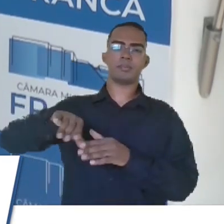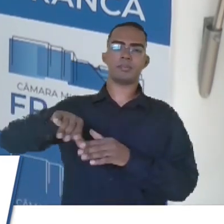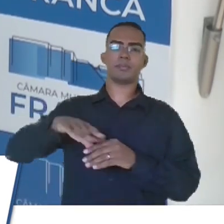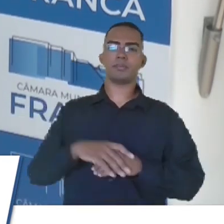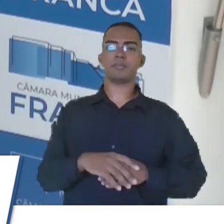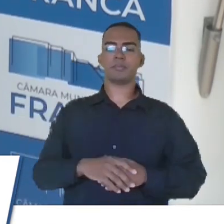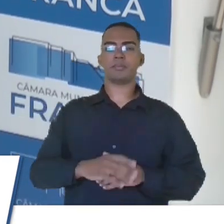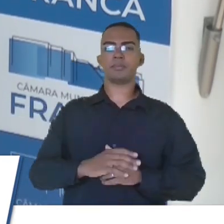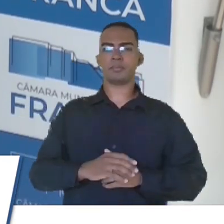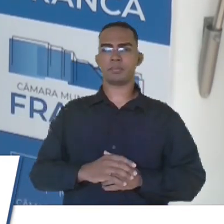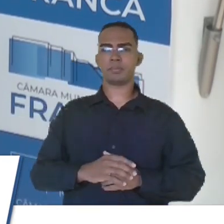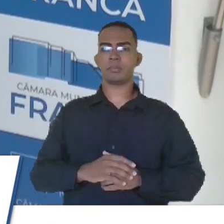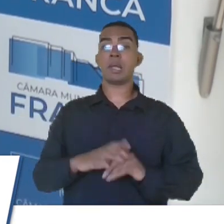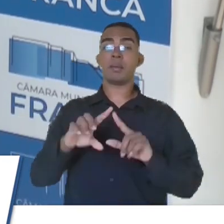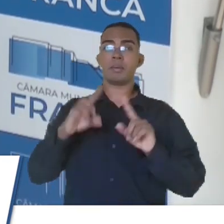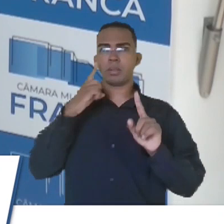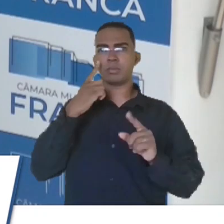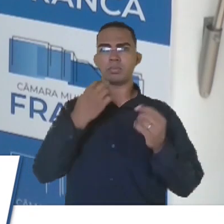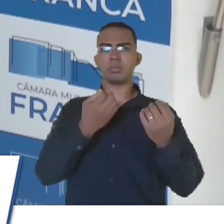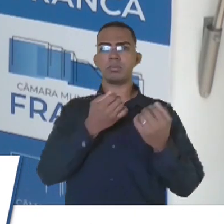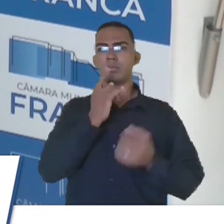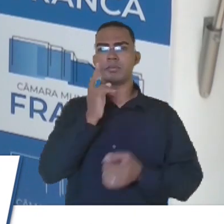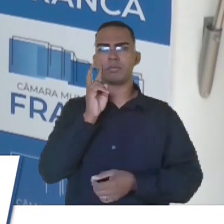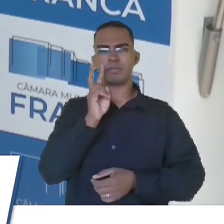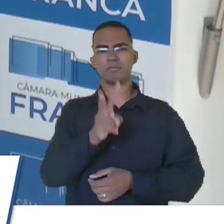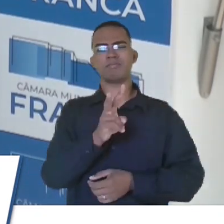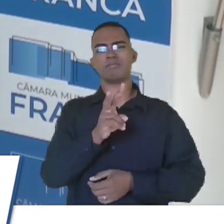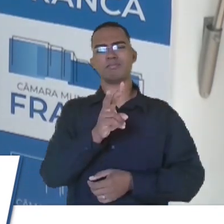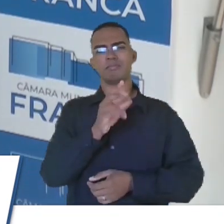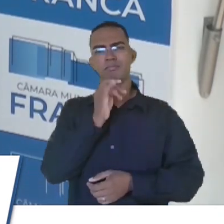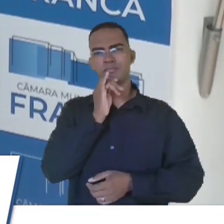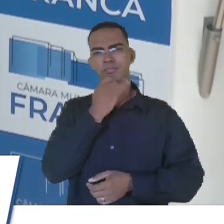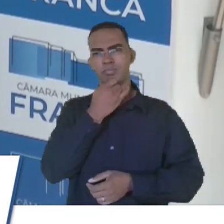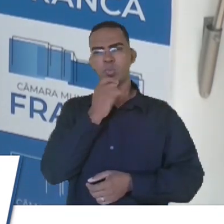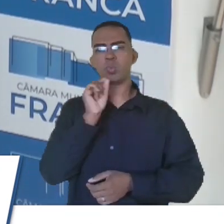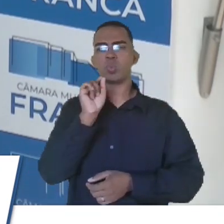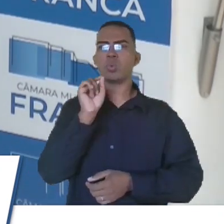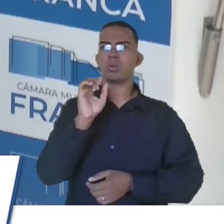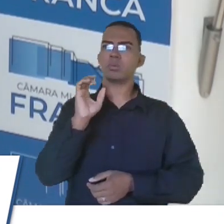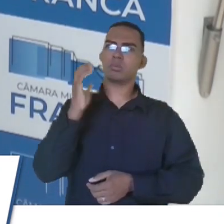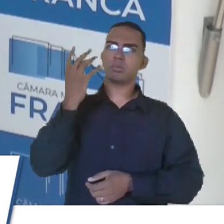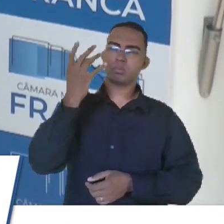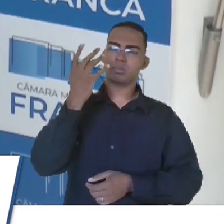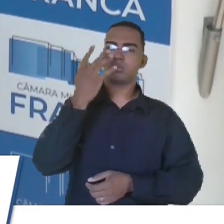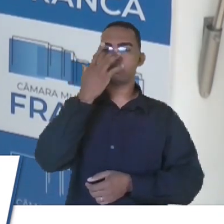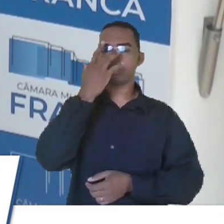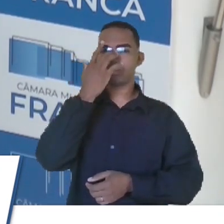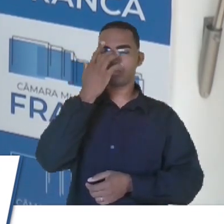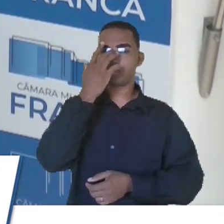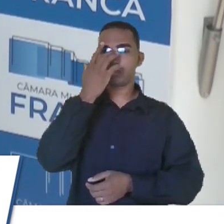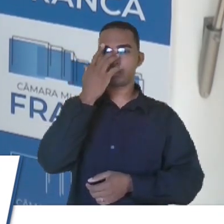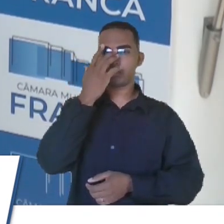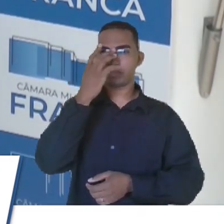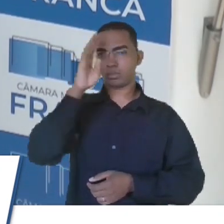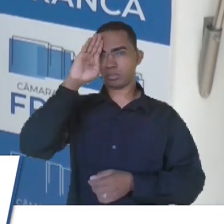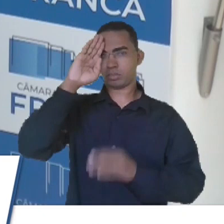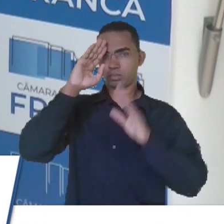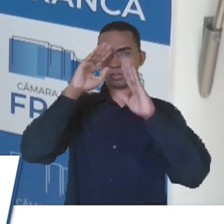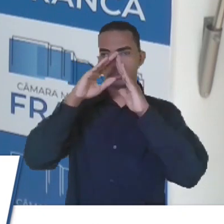nós acompanhamos, tristemente, o que aconteceu naquela escola